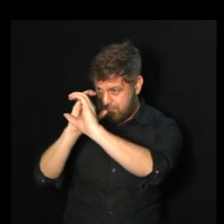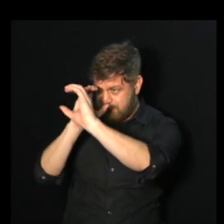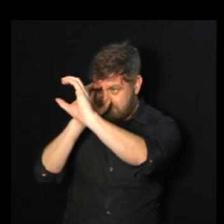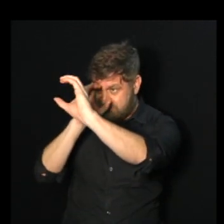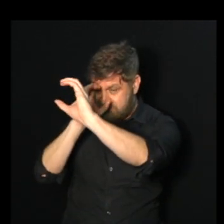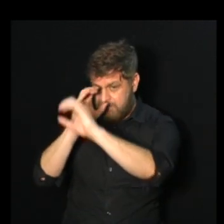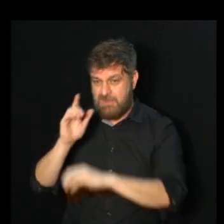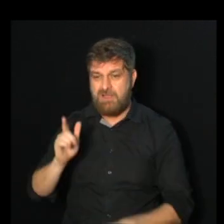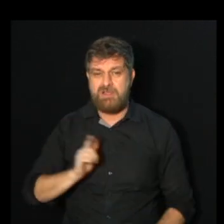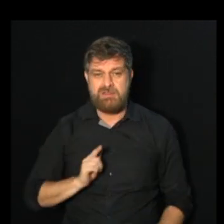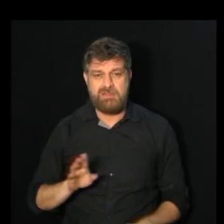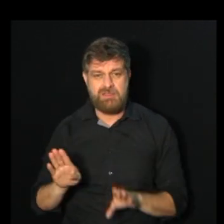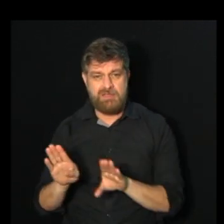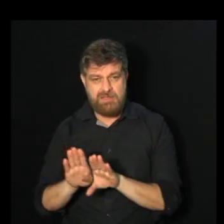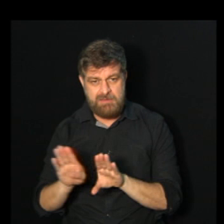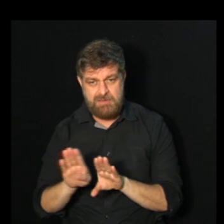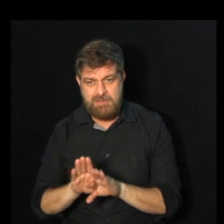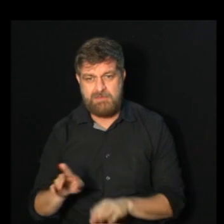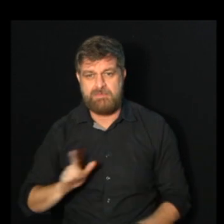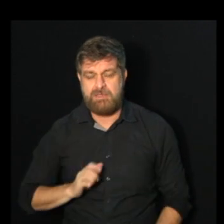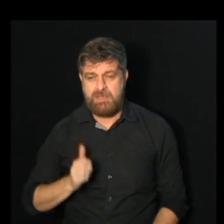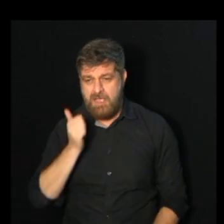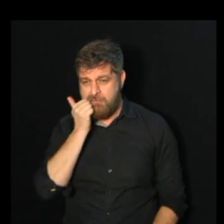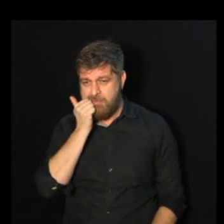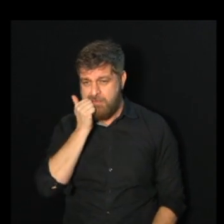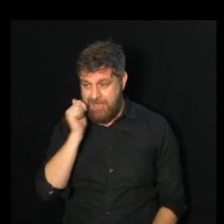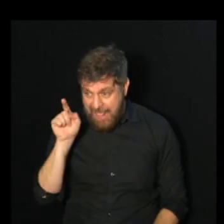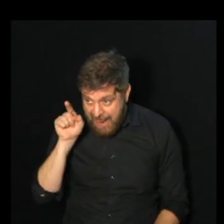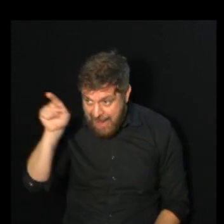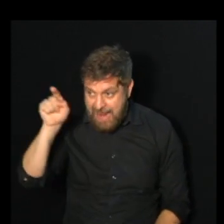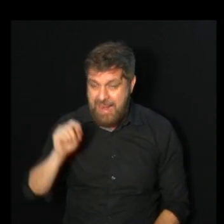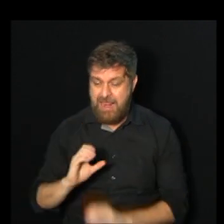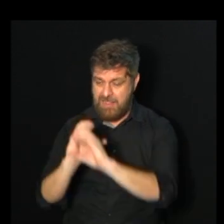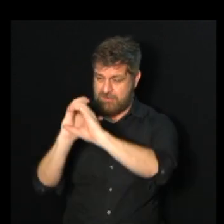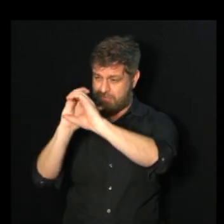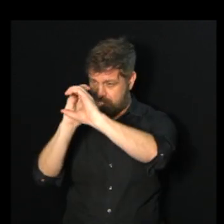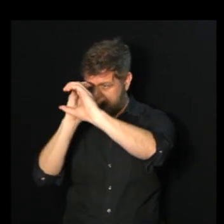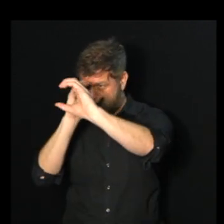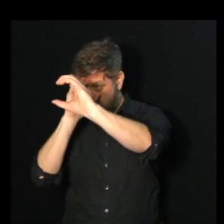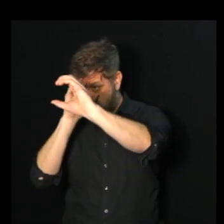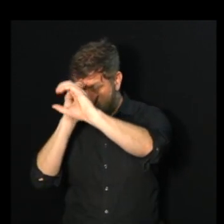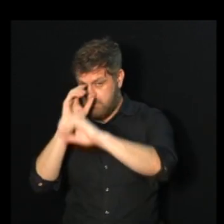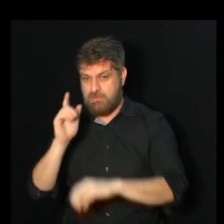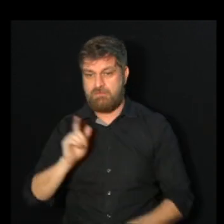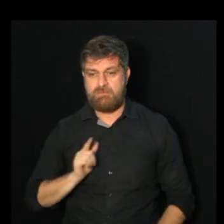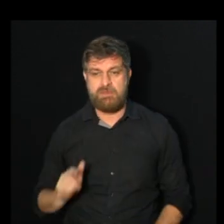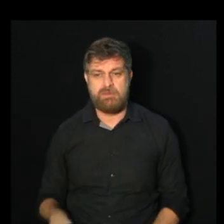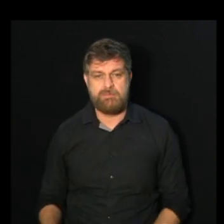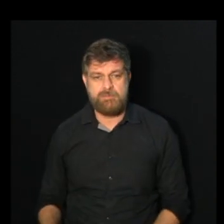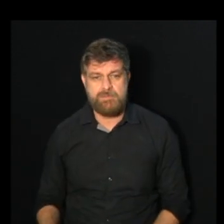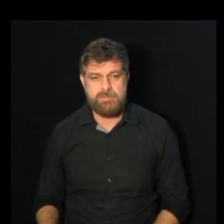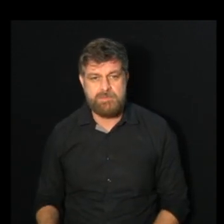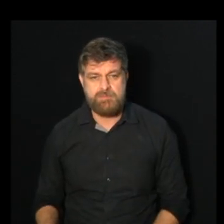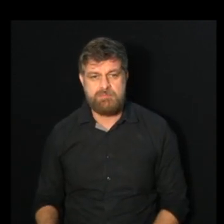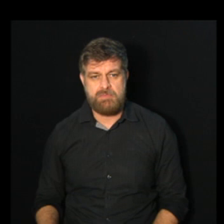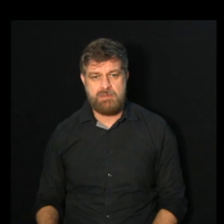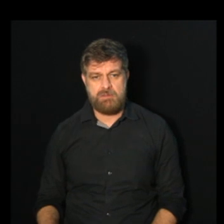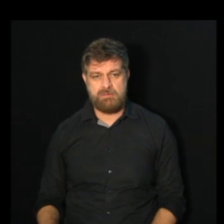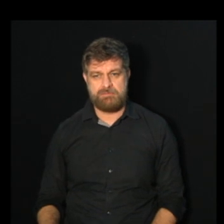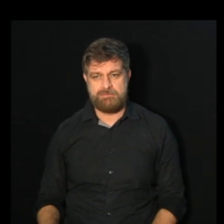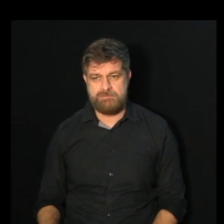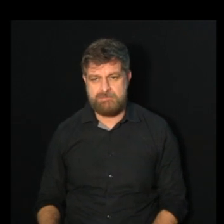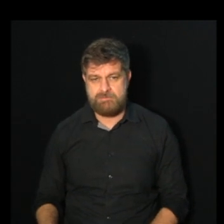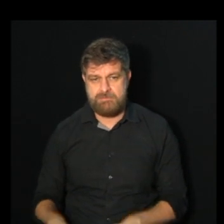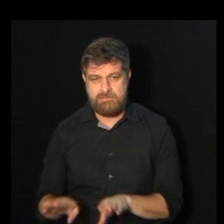temos a repetidora de radioamador até hoje lá, através da ajuda e amparo do Júlio.